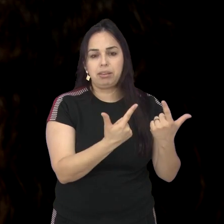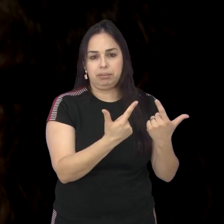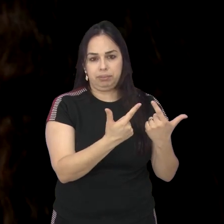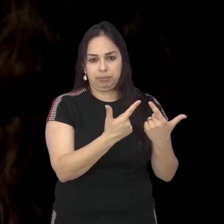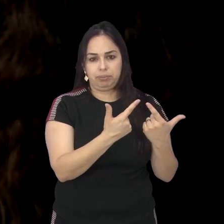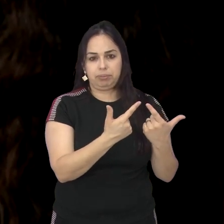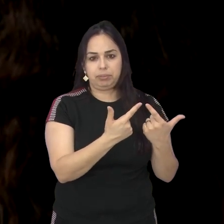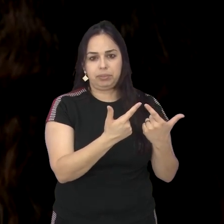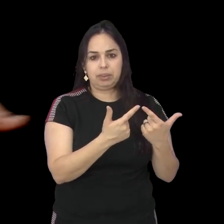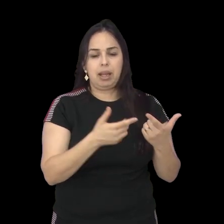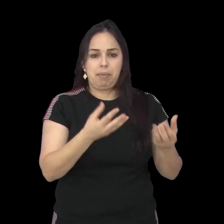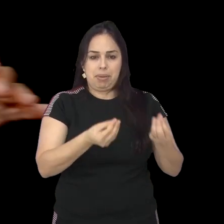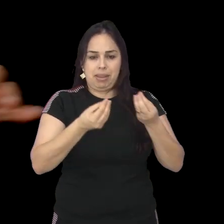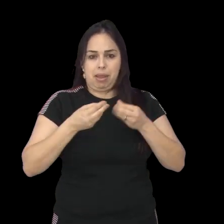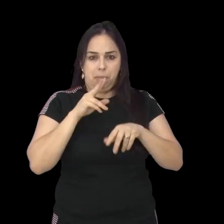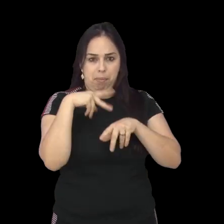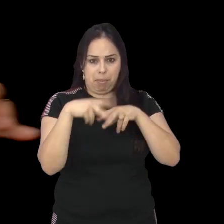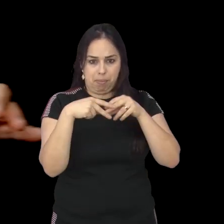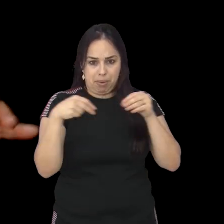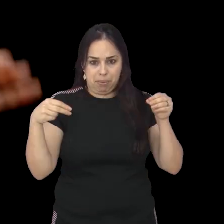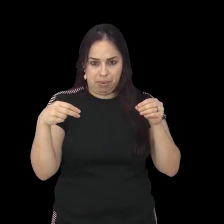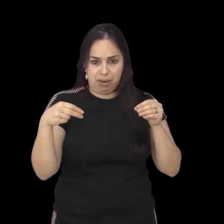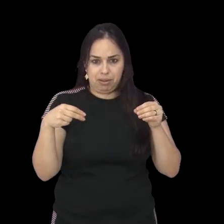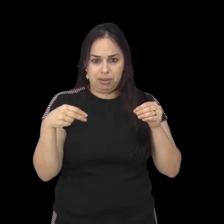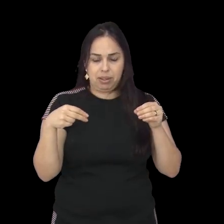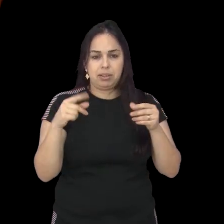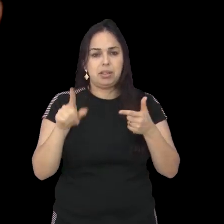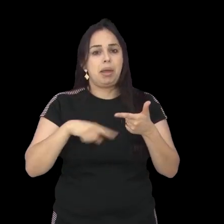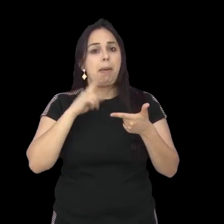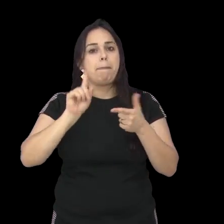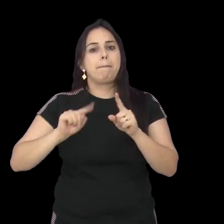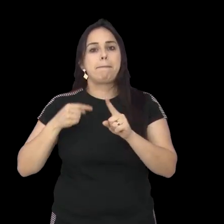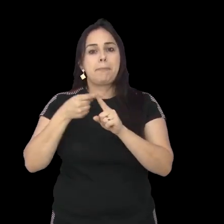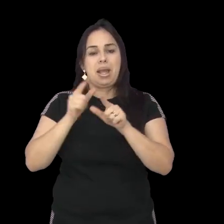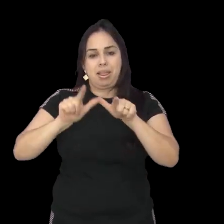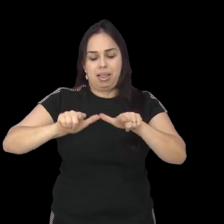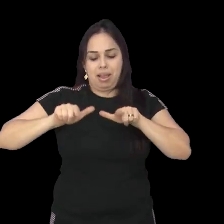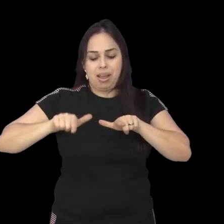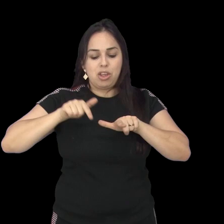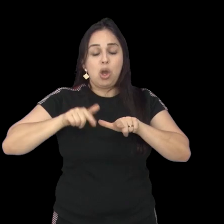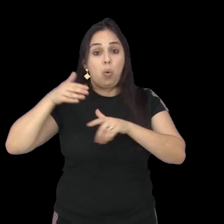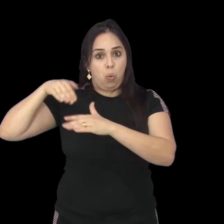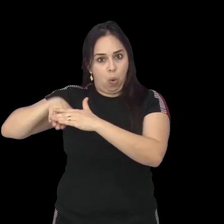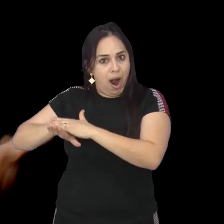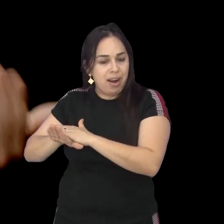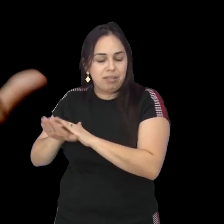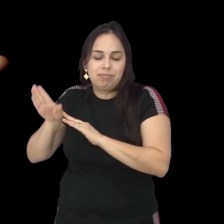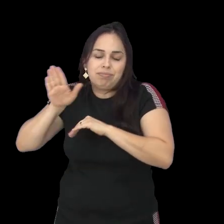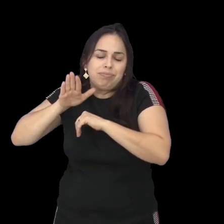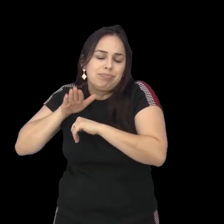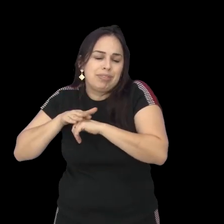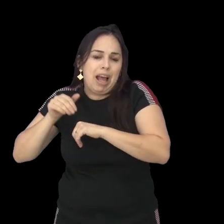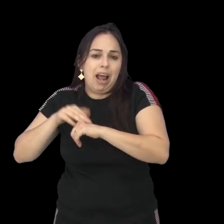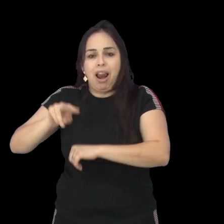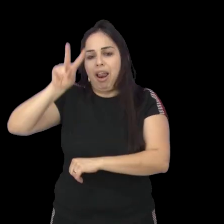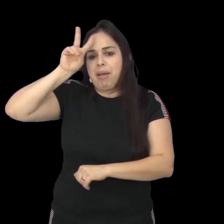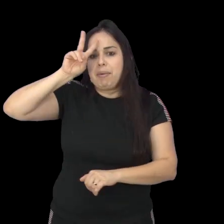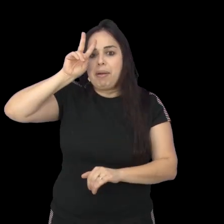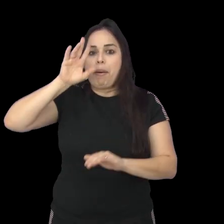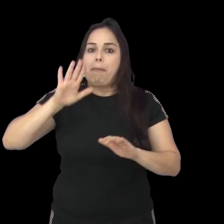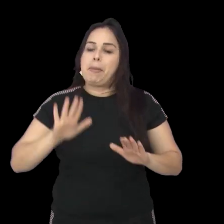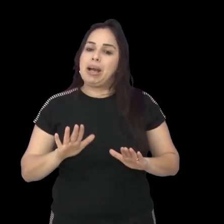deram um presentinho, uma estátua e um certificado que eu guardo com o maior carinho. Gente. Mas eu